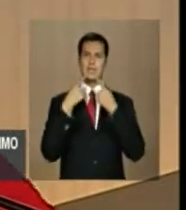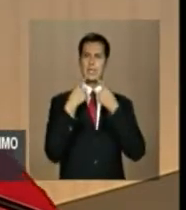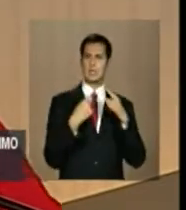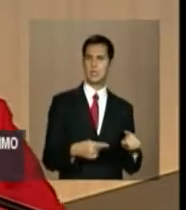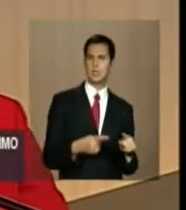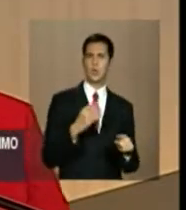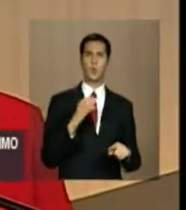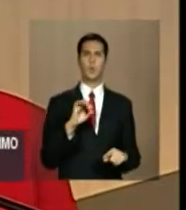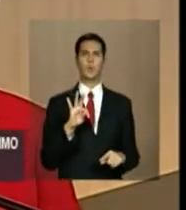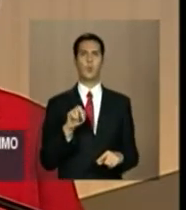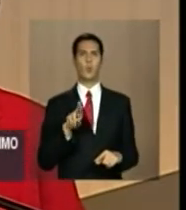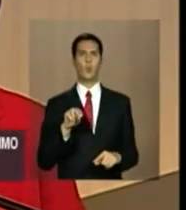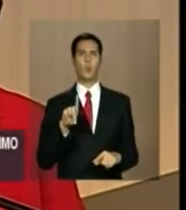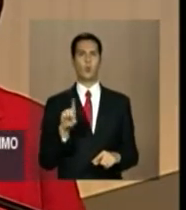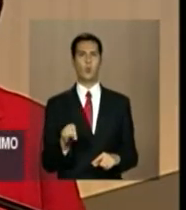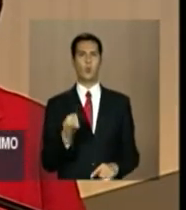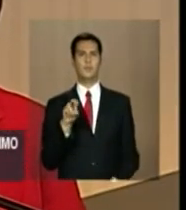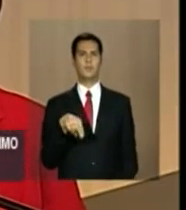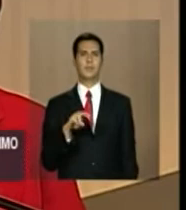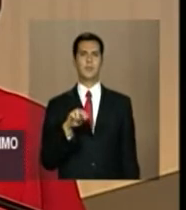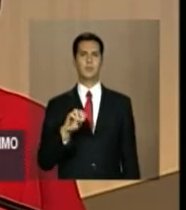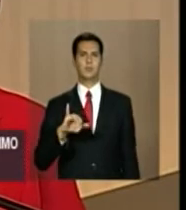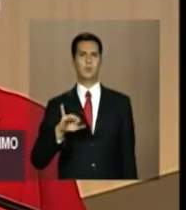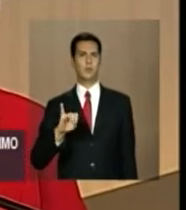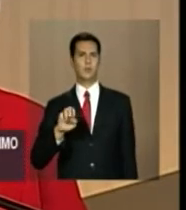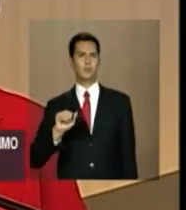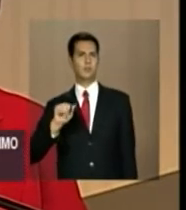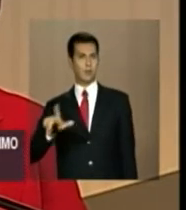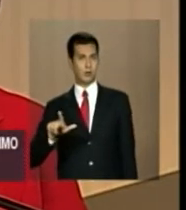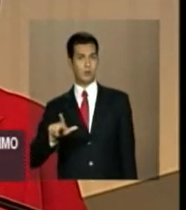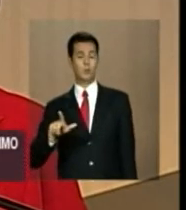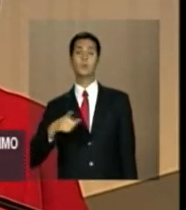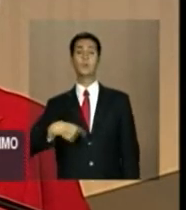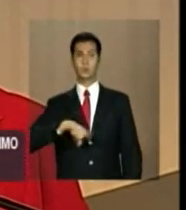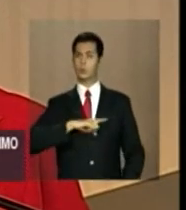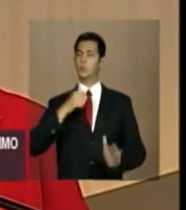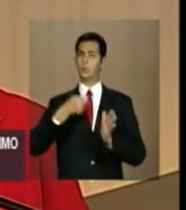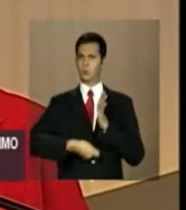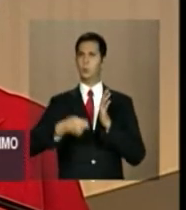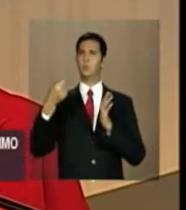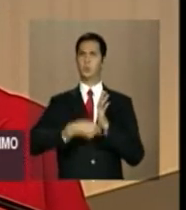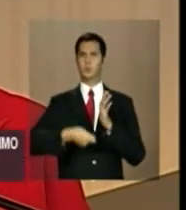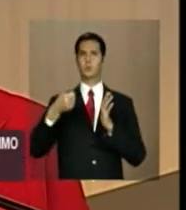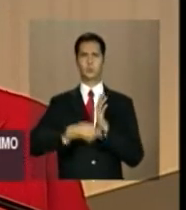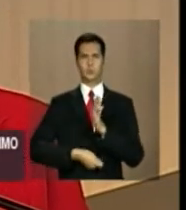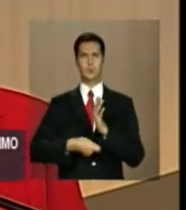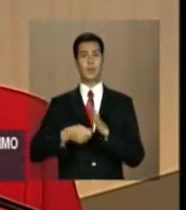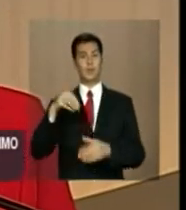que nós exigimos para a produção de petróleo e gás no Brasil.